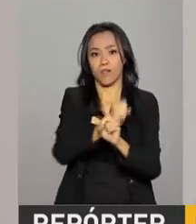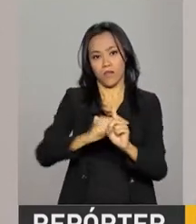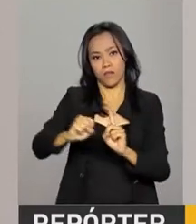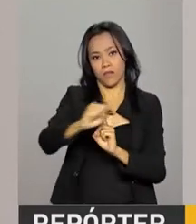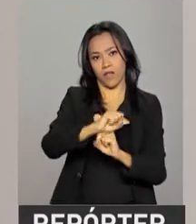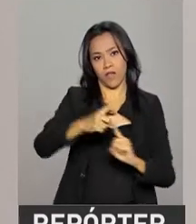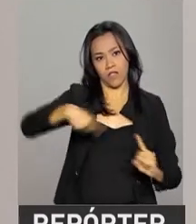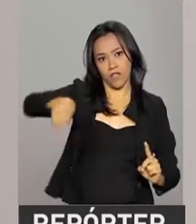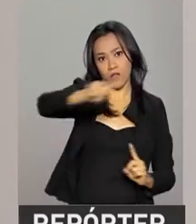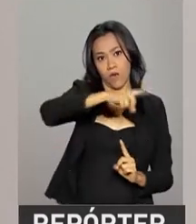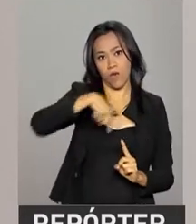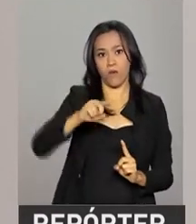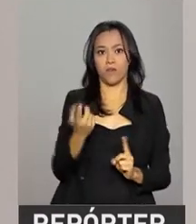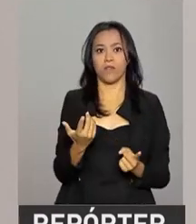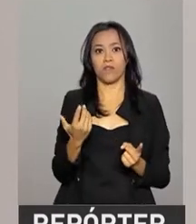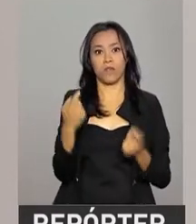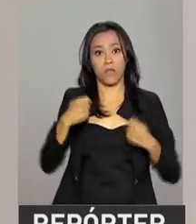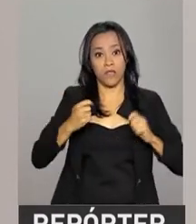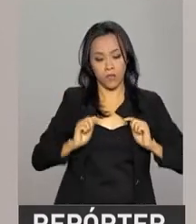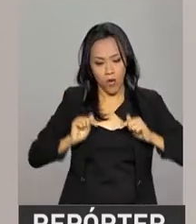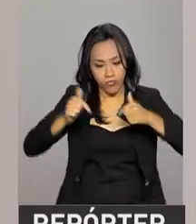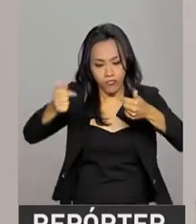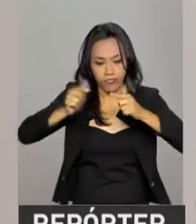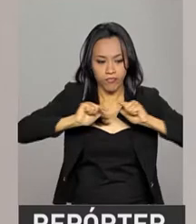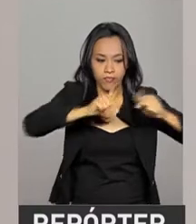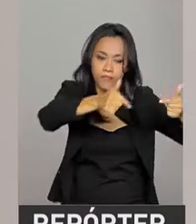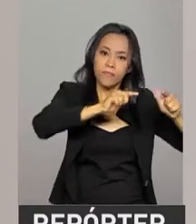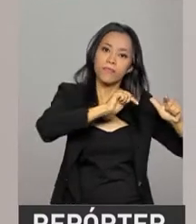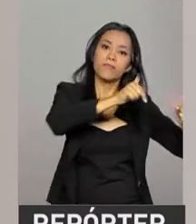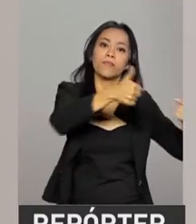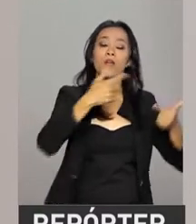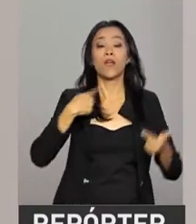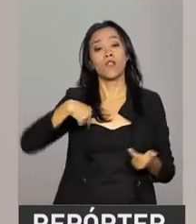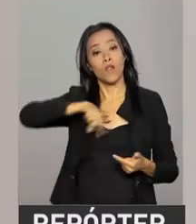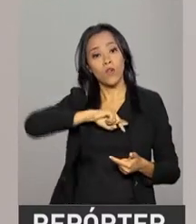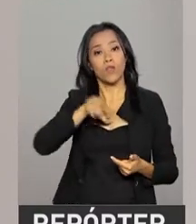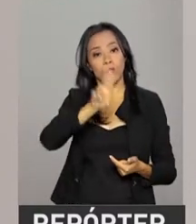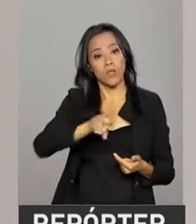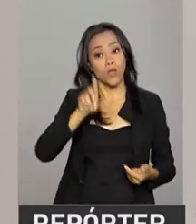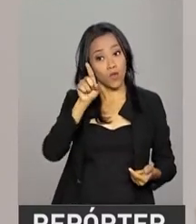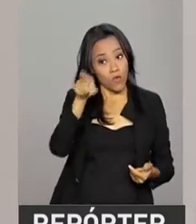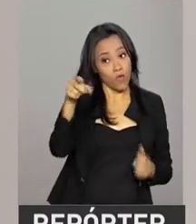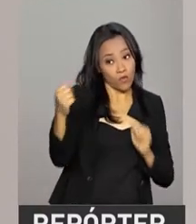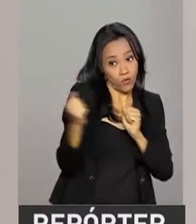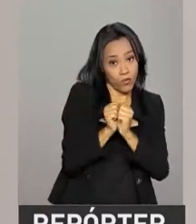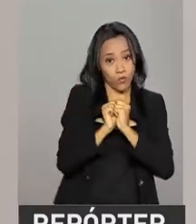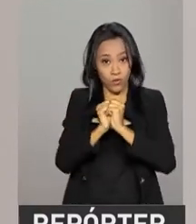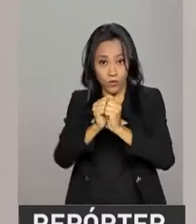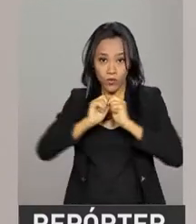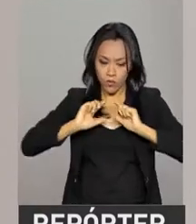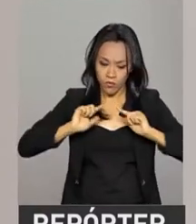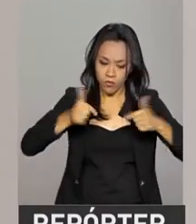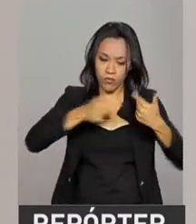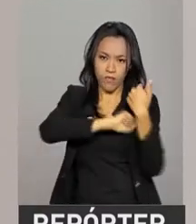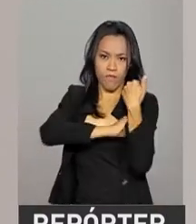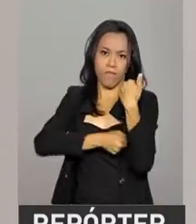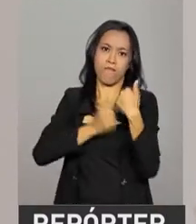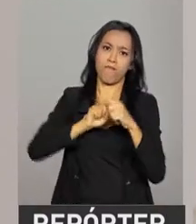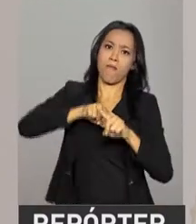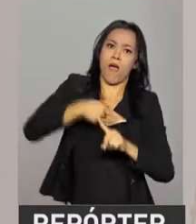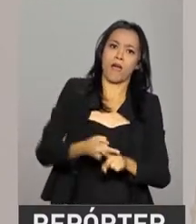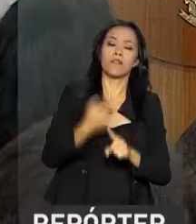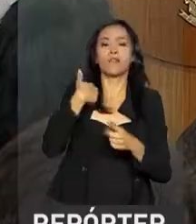somos nós somos nós né o que nós estamos usando é isso com você somos mais então o senhor presidente